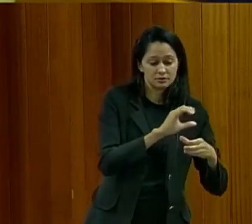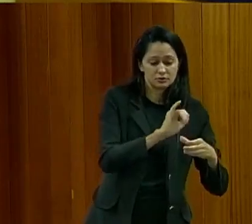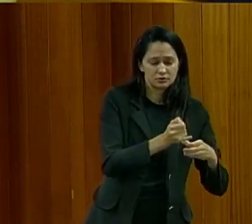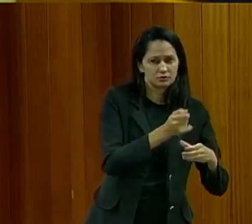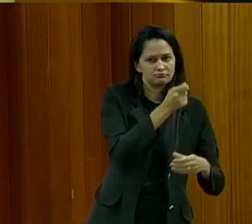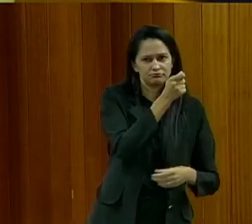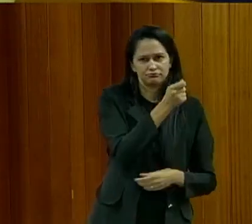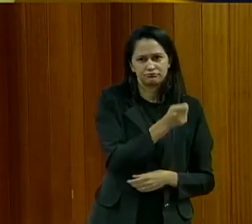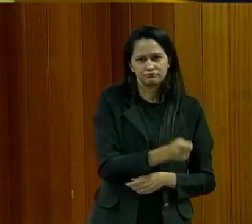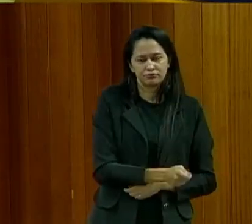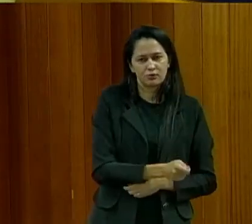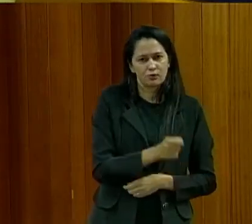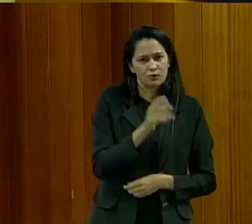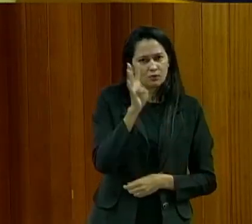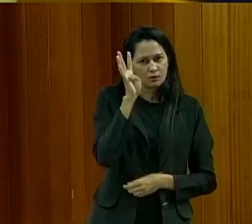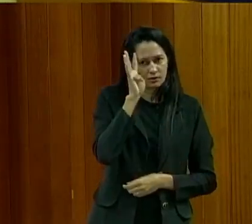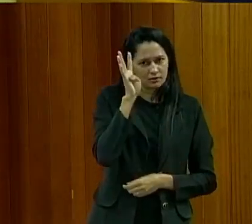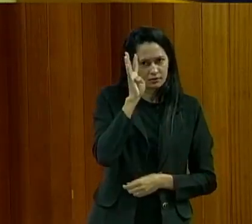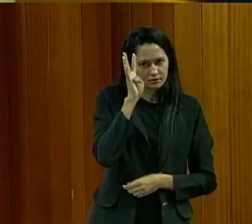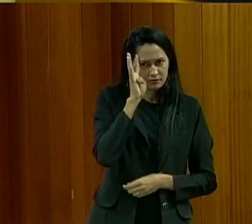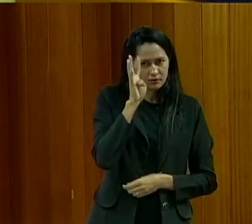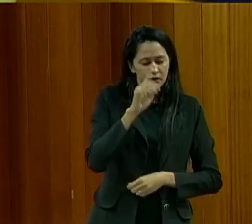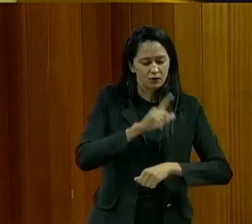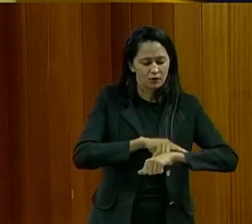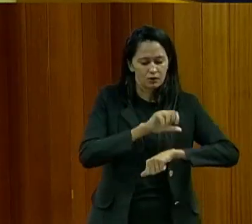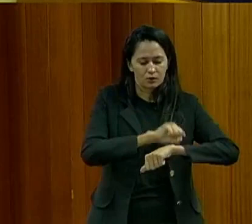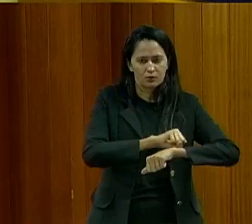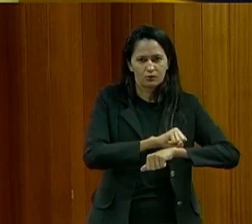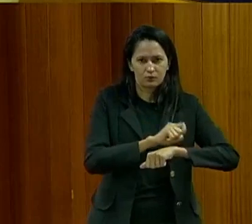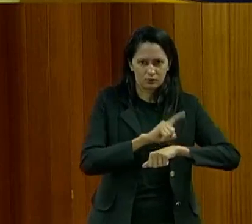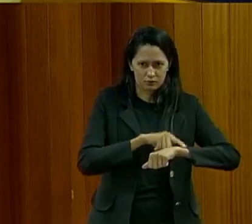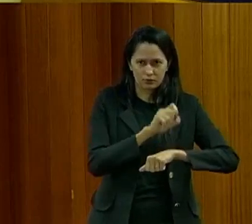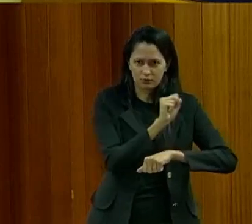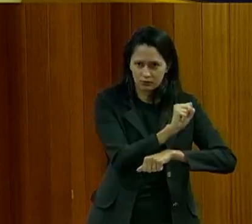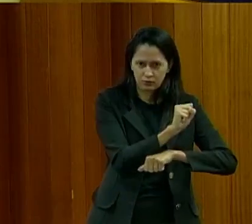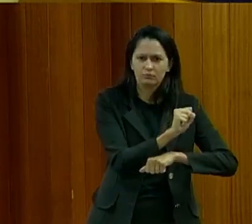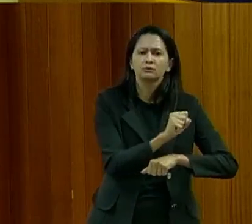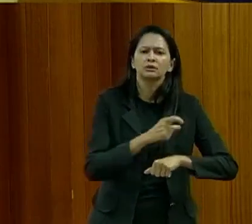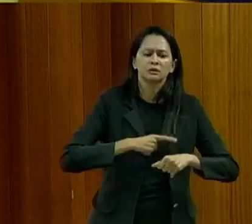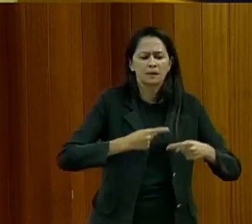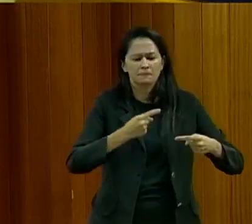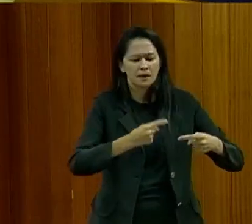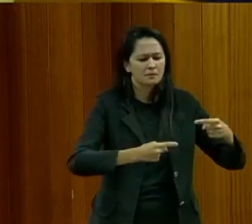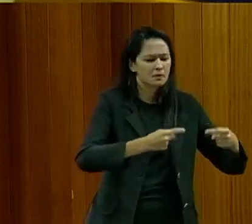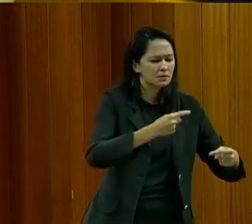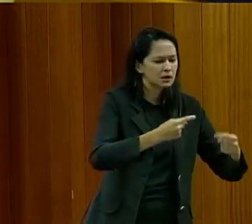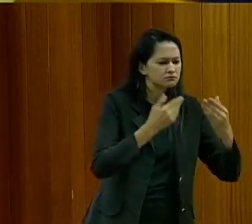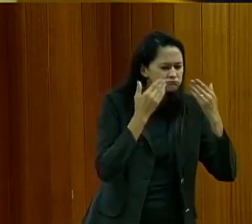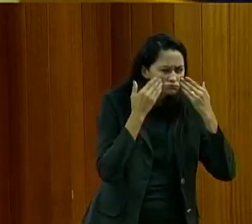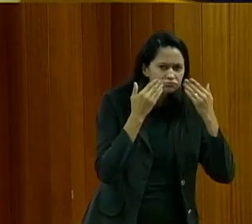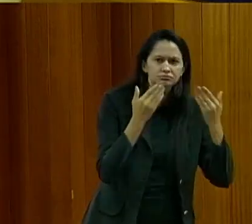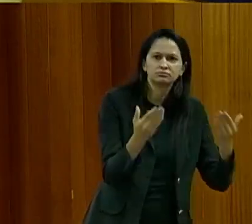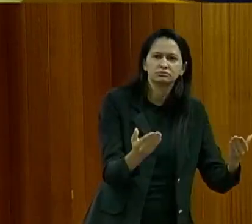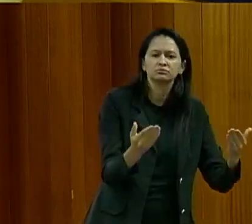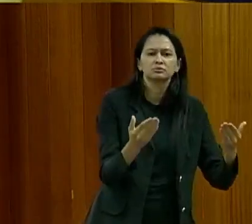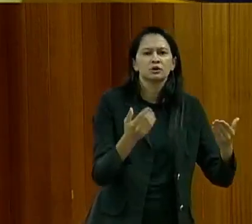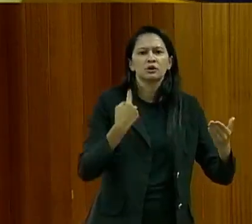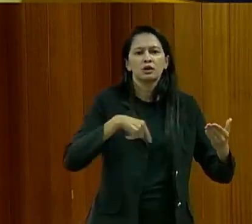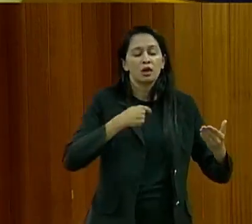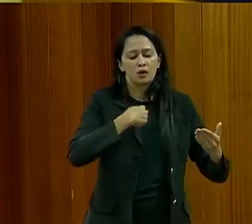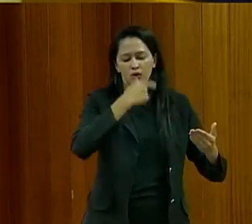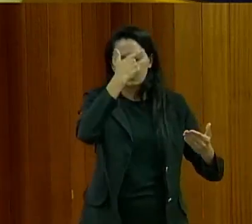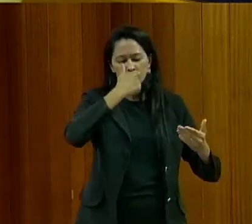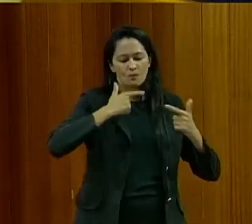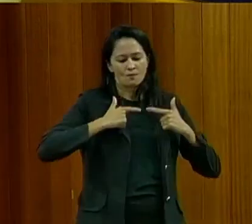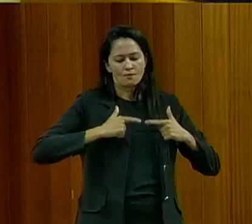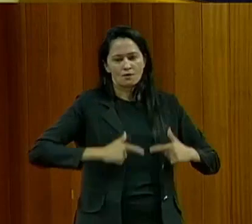manhã, vota os projetos com transparência, com imparcialidade e pode ter a mais absoluta certeza e afirmar isso para